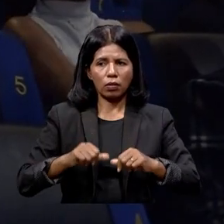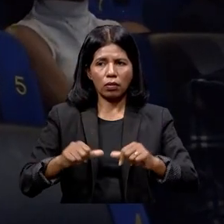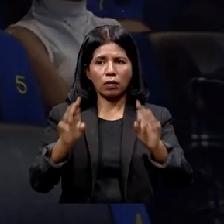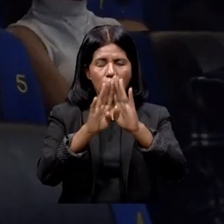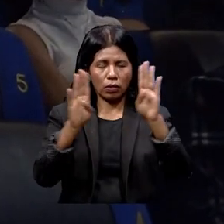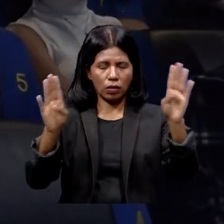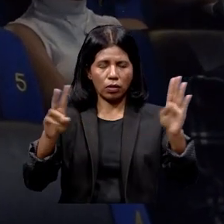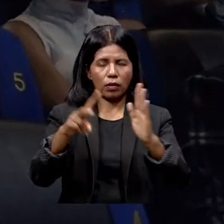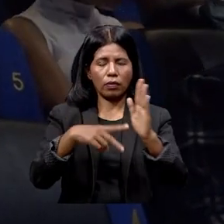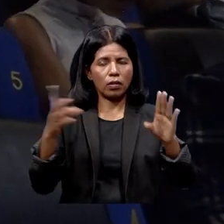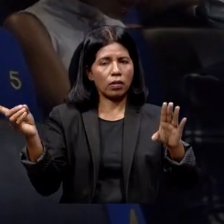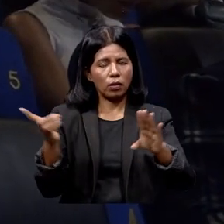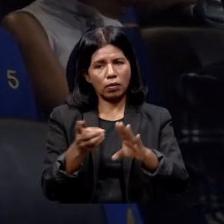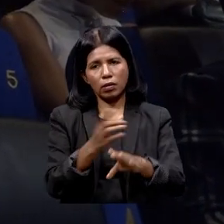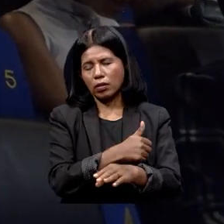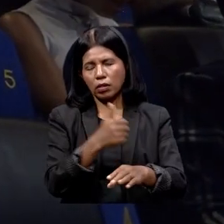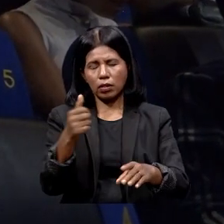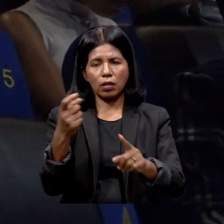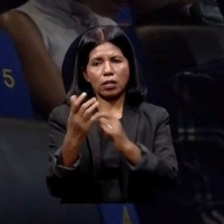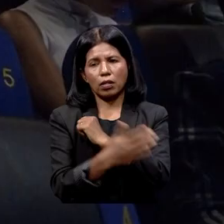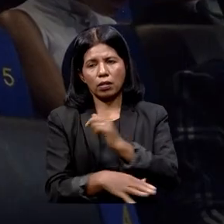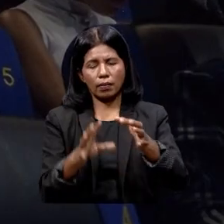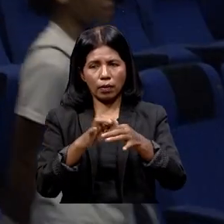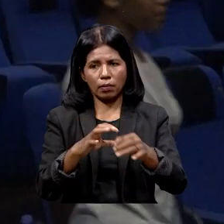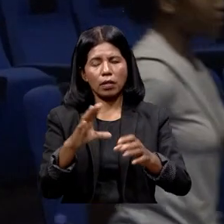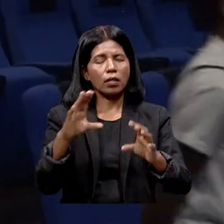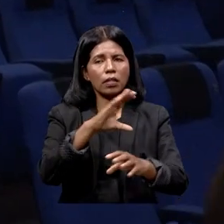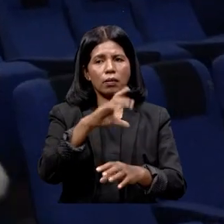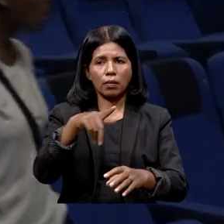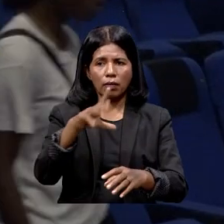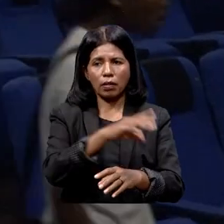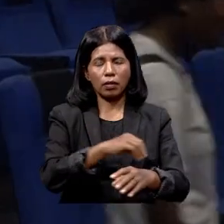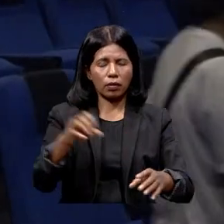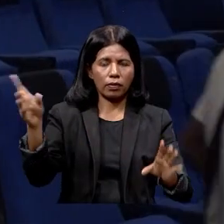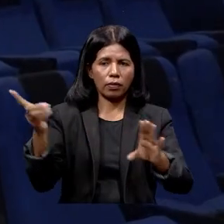loquetan filme documentário Sira Seluk, sinação membro CPLP Sira Seluk, inclui filme